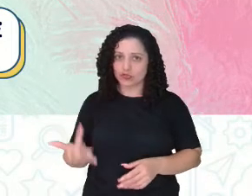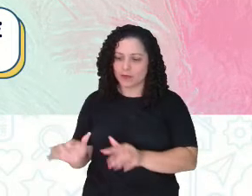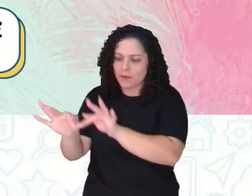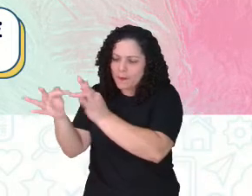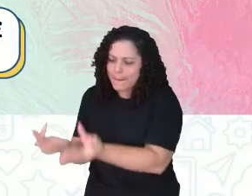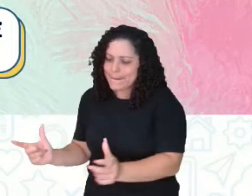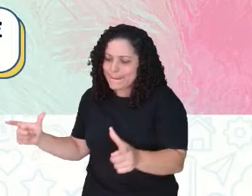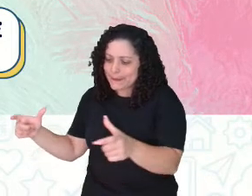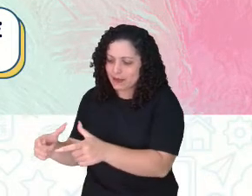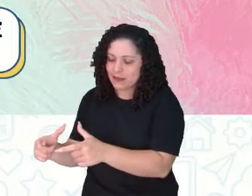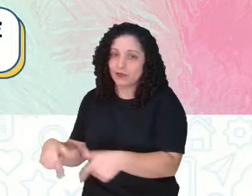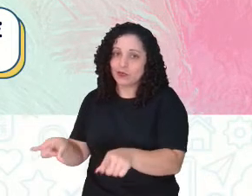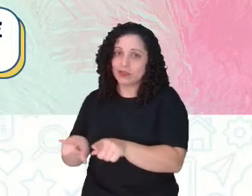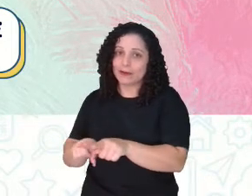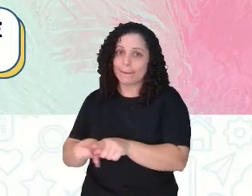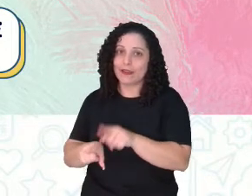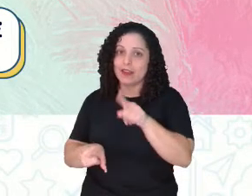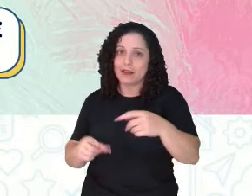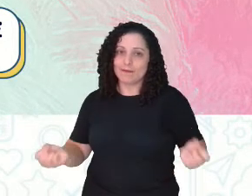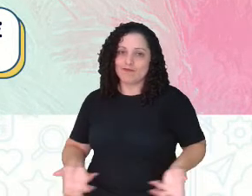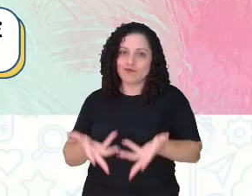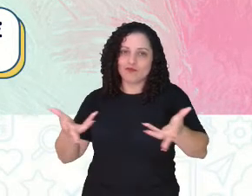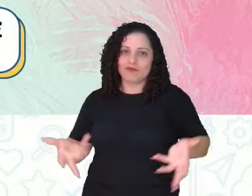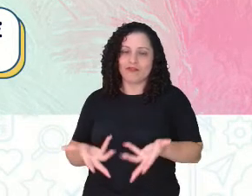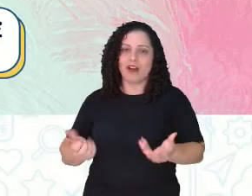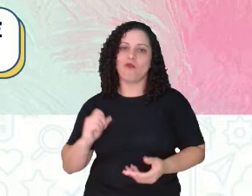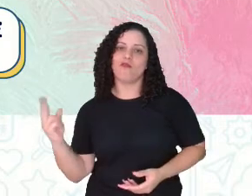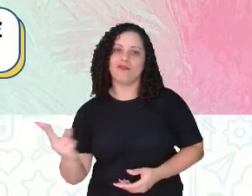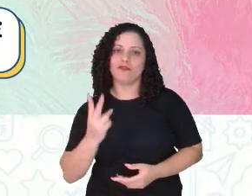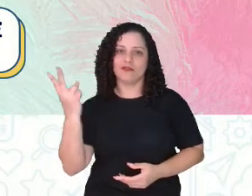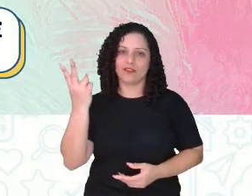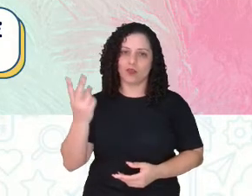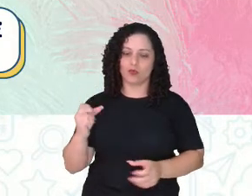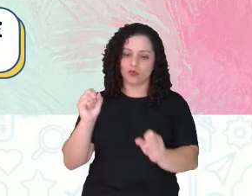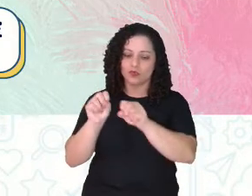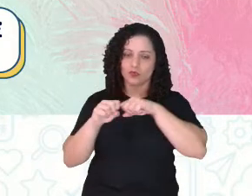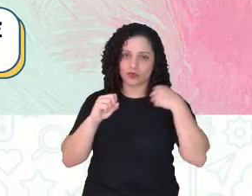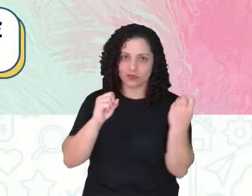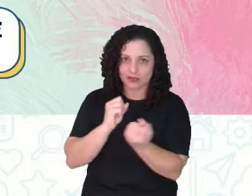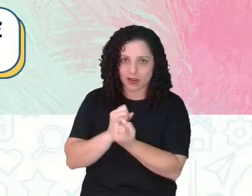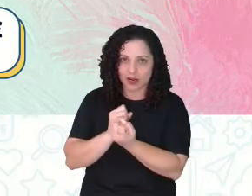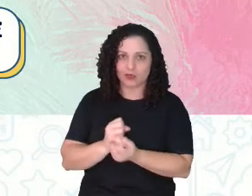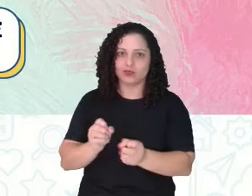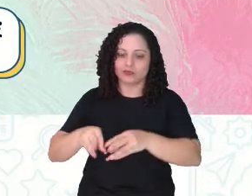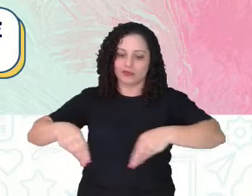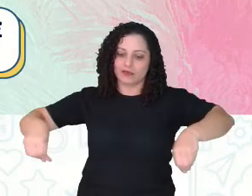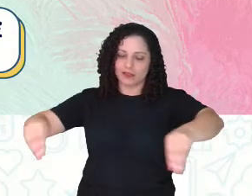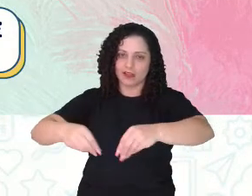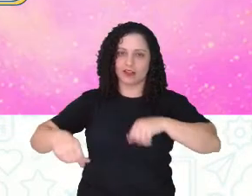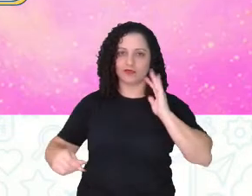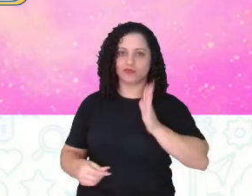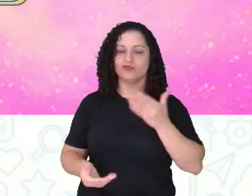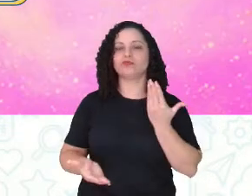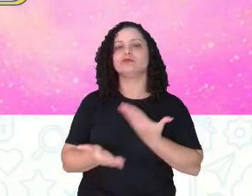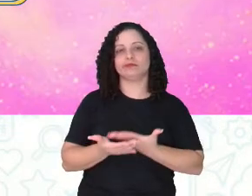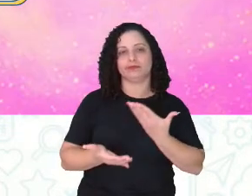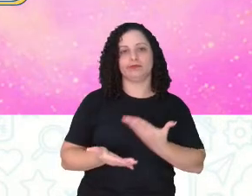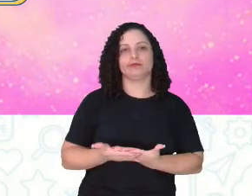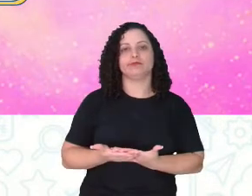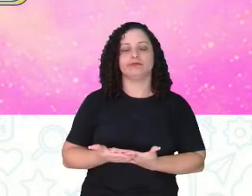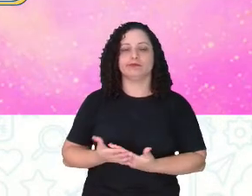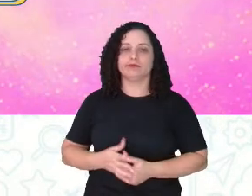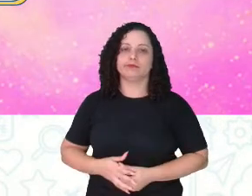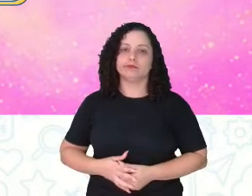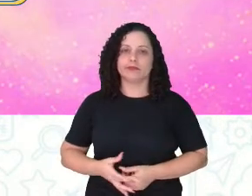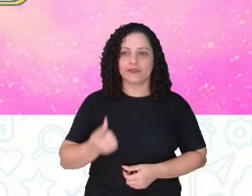estava falando, e favorece o reconhecimento do valor social da terra, que a gente já trabalhou sobre isso, não é mesmo?